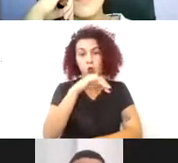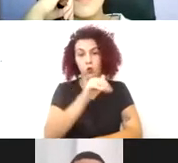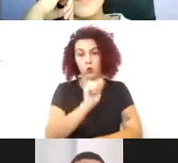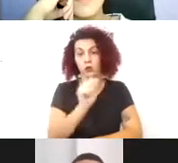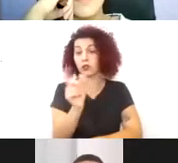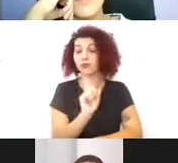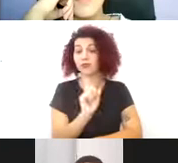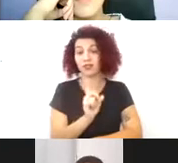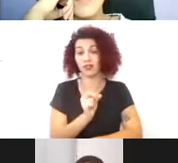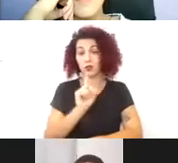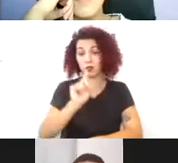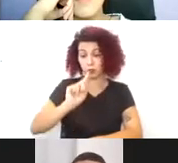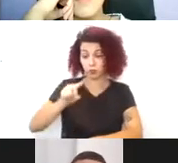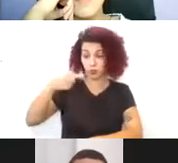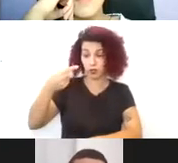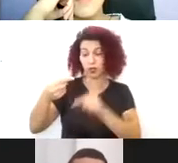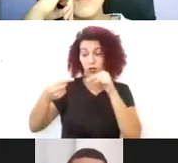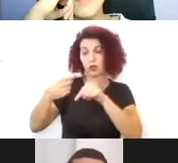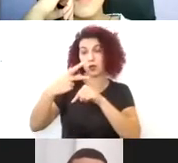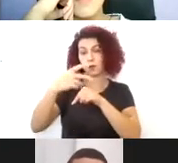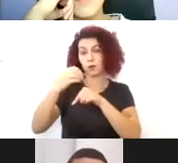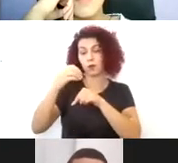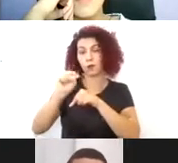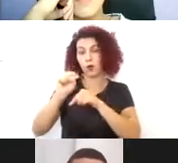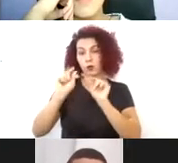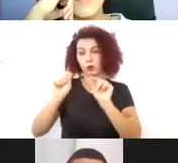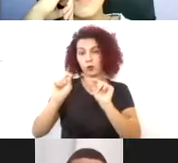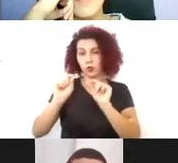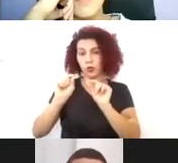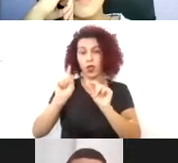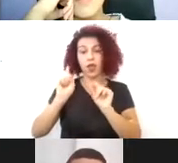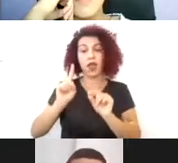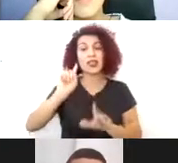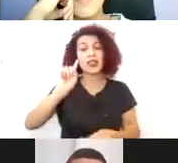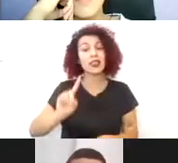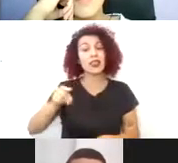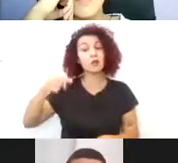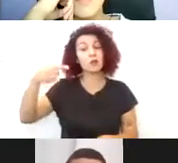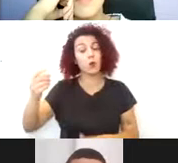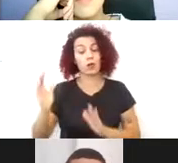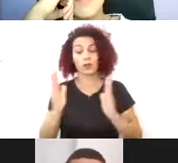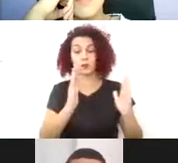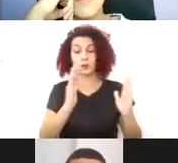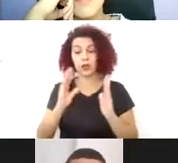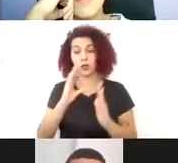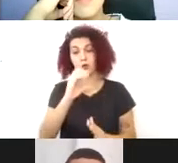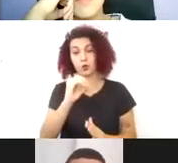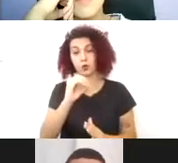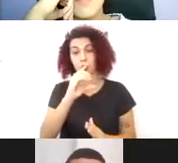contrário e o pós é dizer que após a o período de colonização